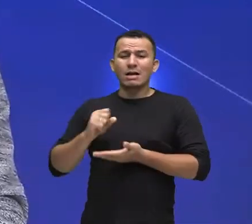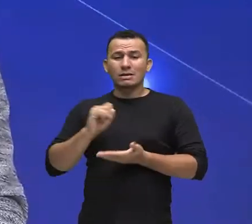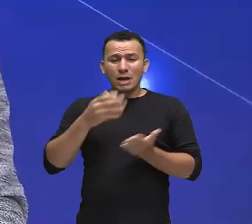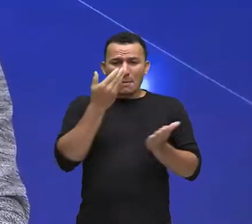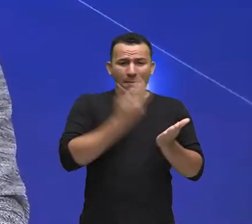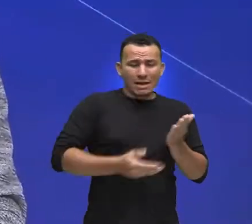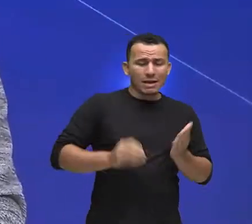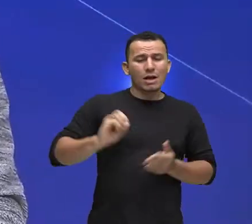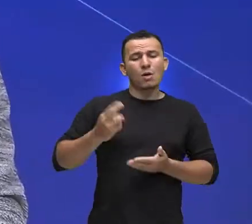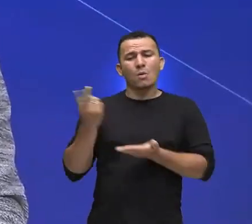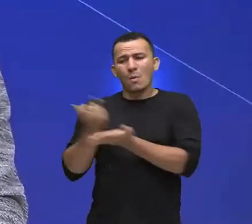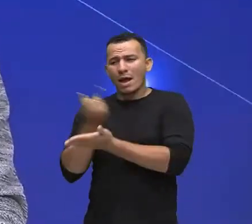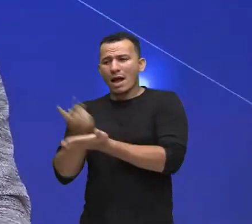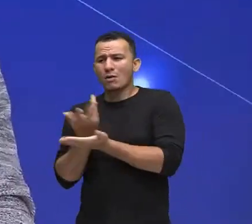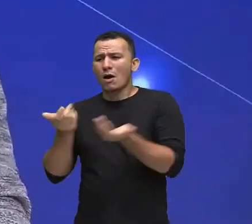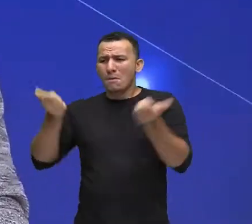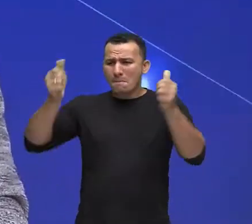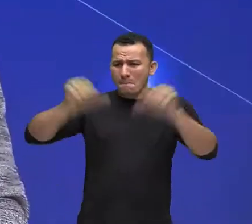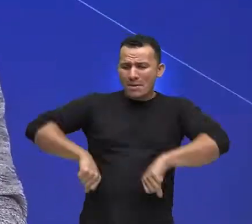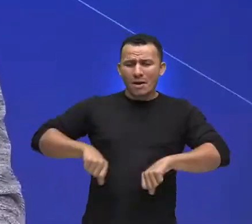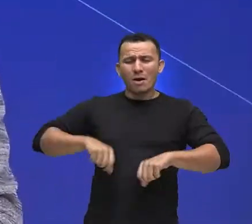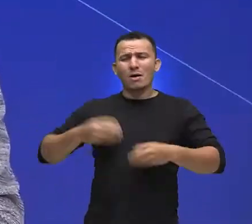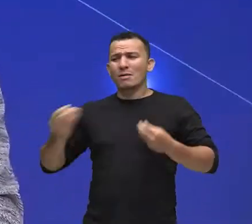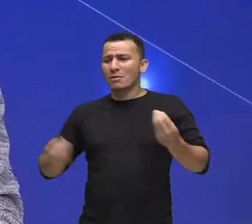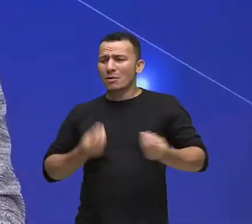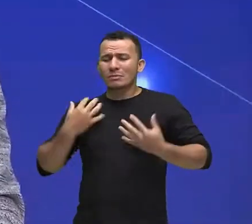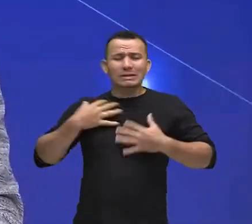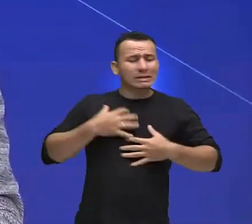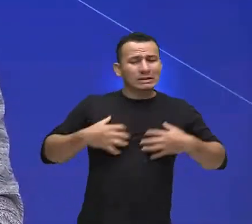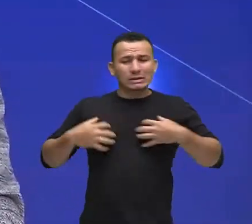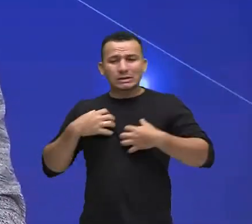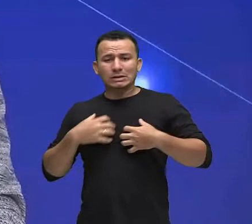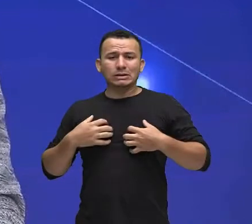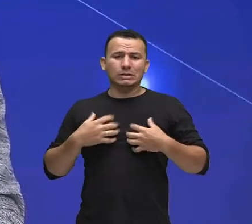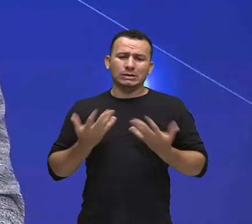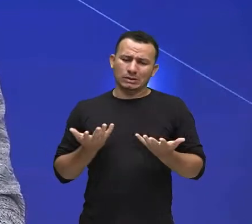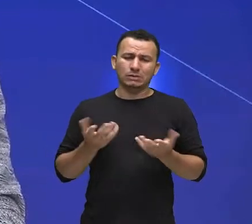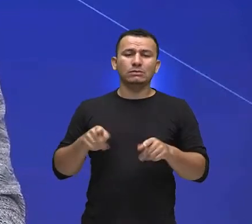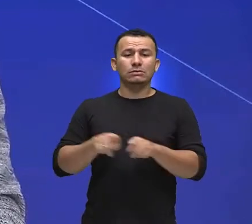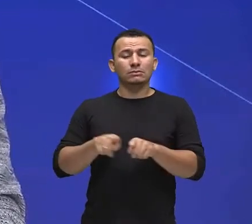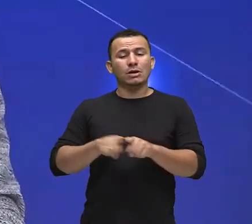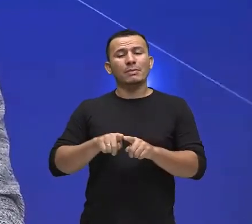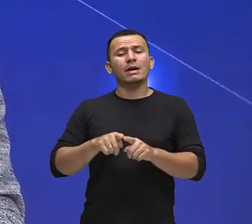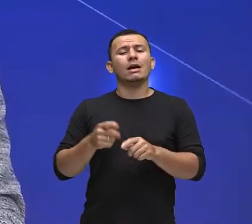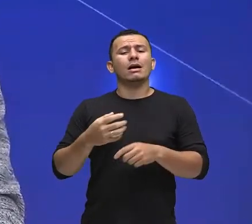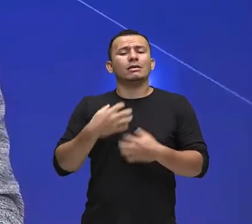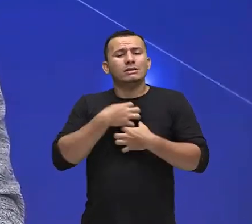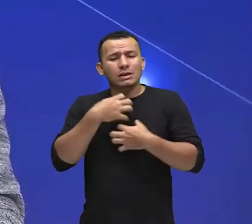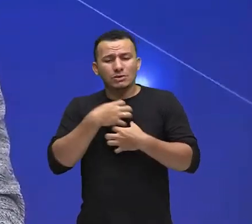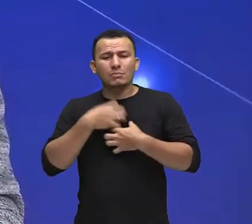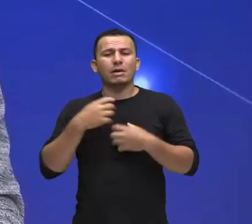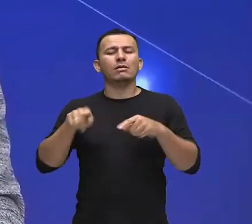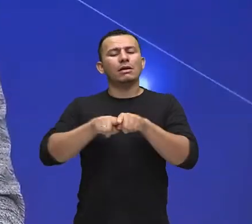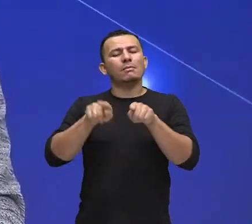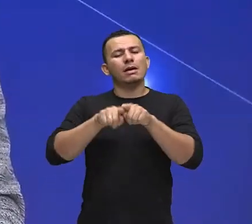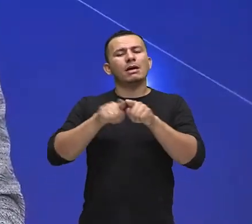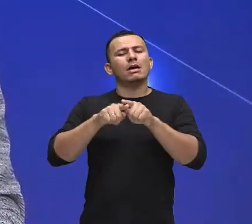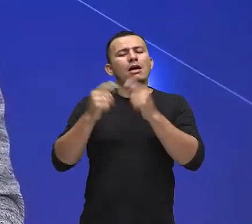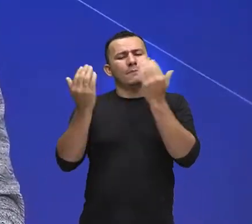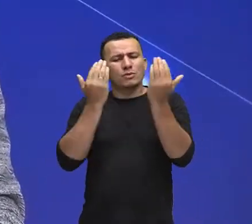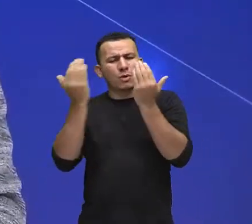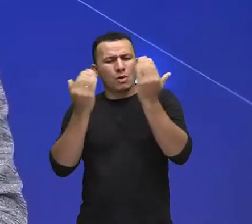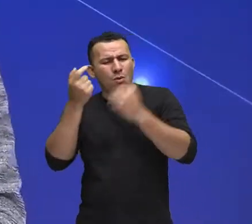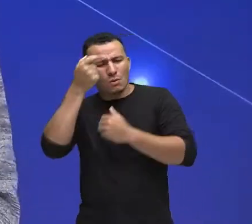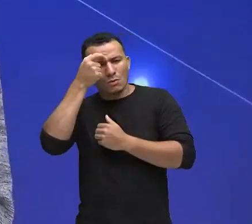ou errar é a pior coisa do mundo, isso também não é saudável. Eu aí falo também pelo aspecto, pelo viés emocional, pelo viés psicológico. A